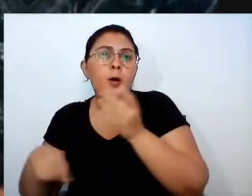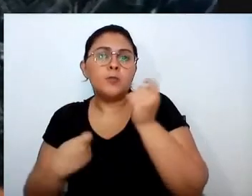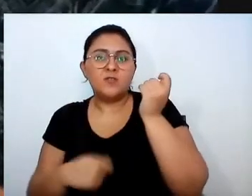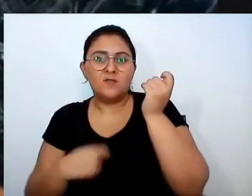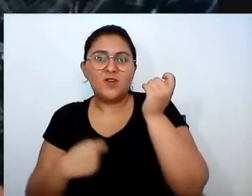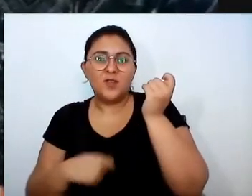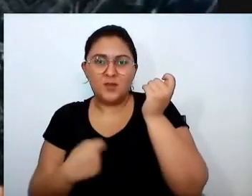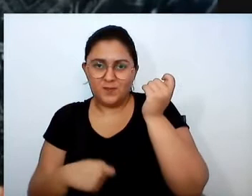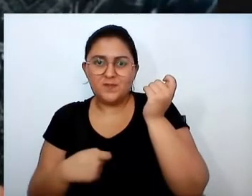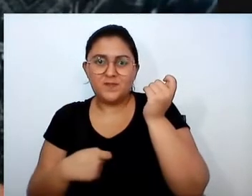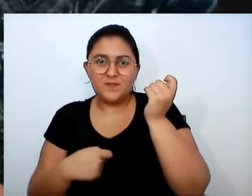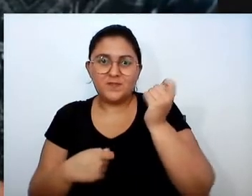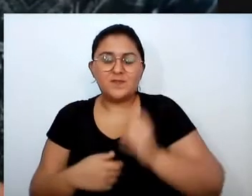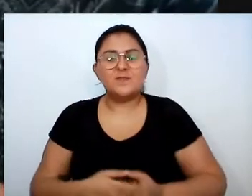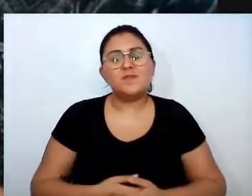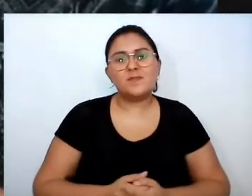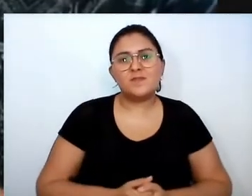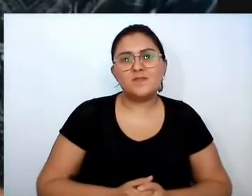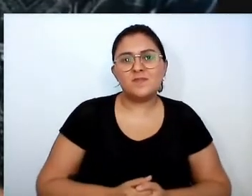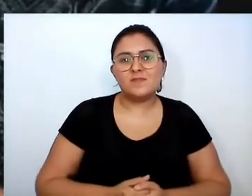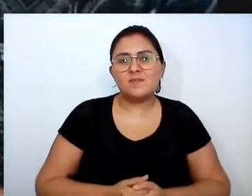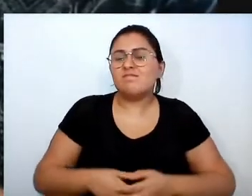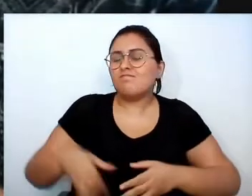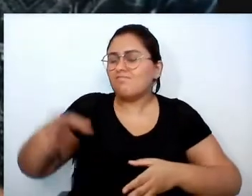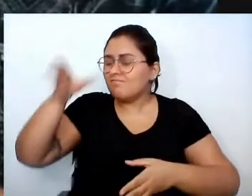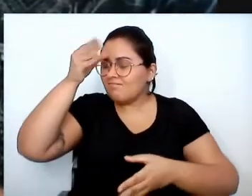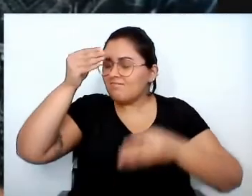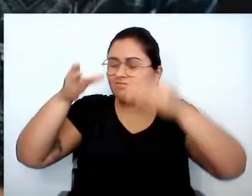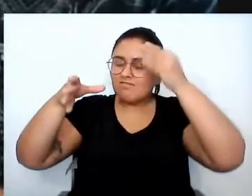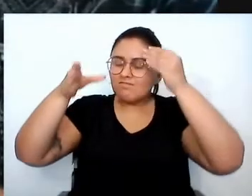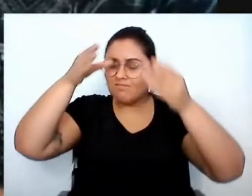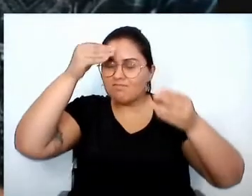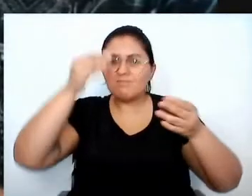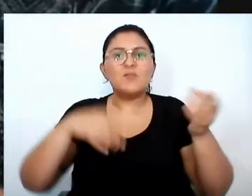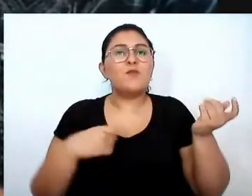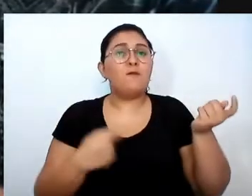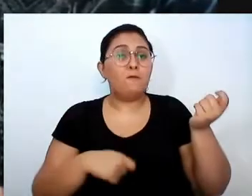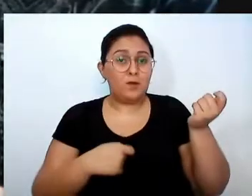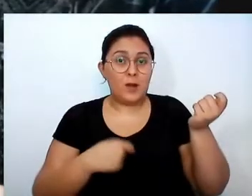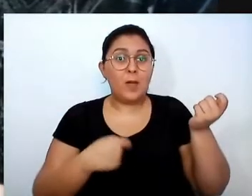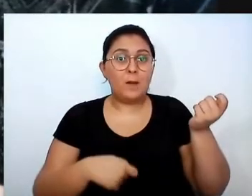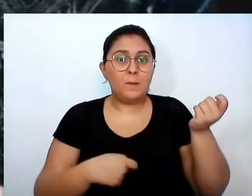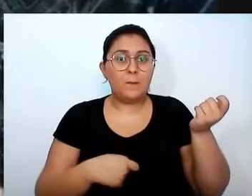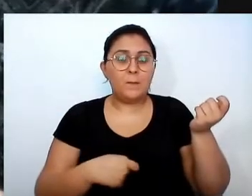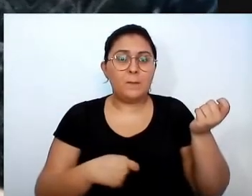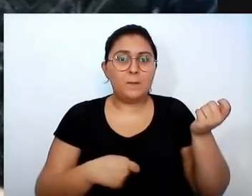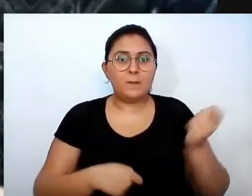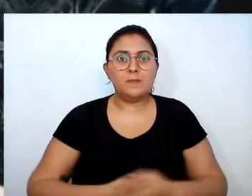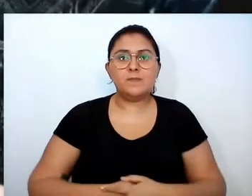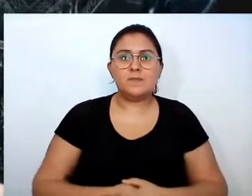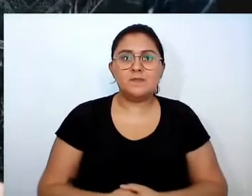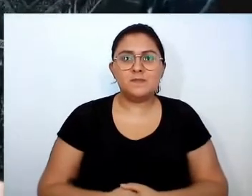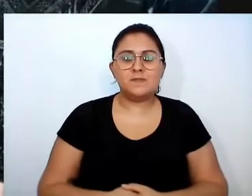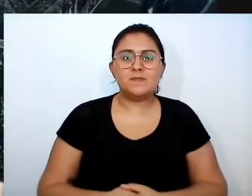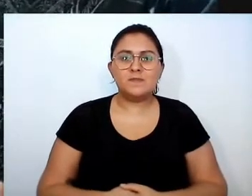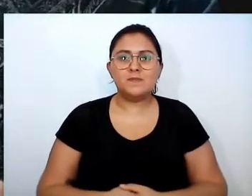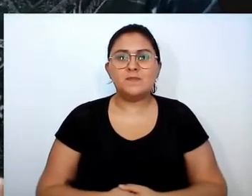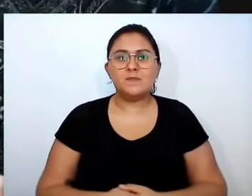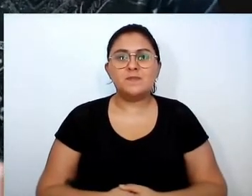fui pegando conhecimento mais com o instrumento, o violão, e